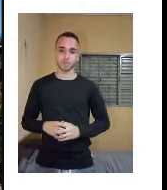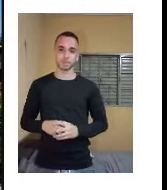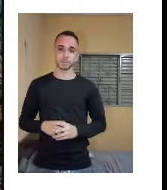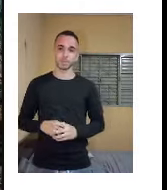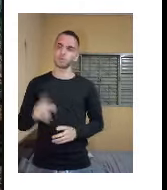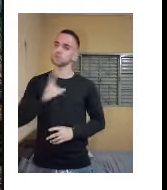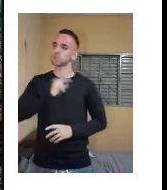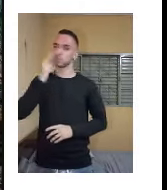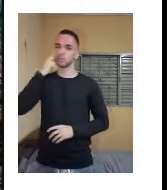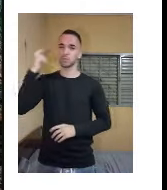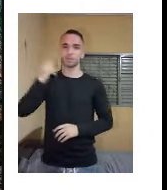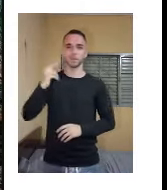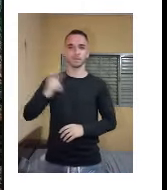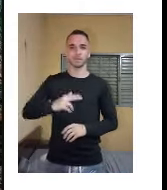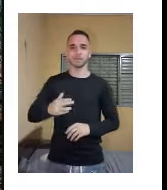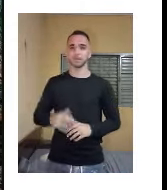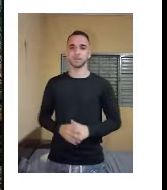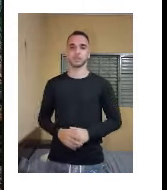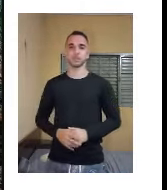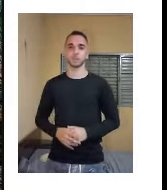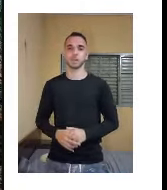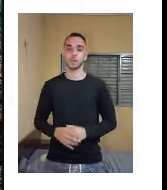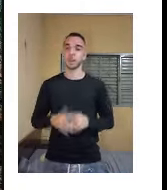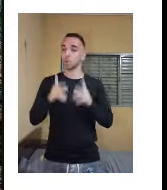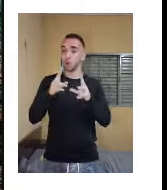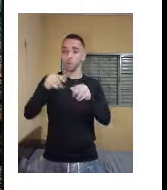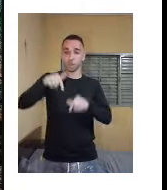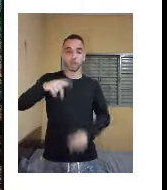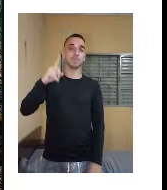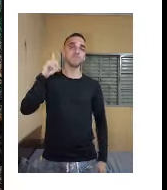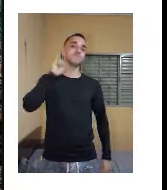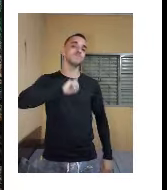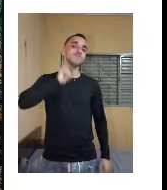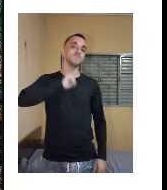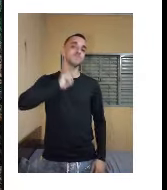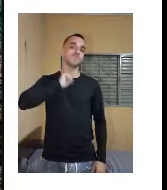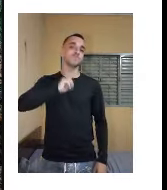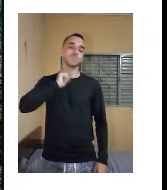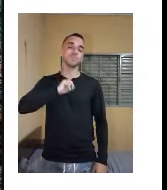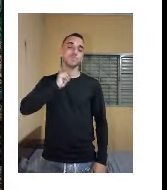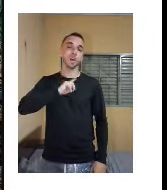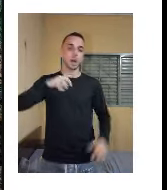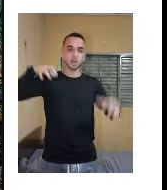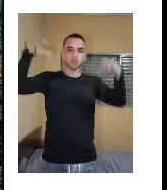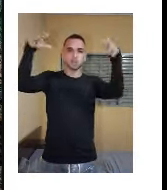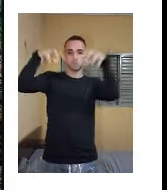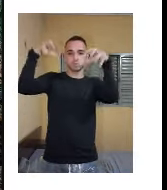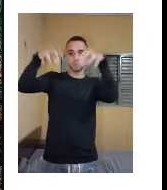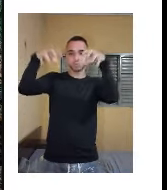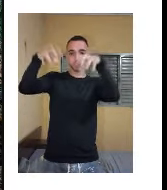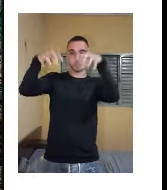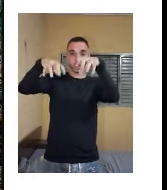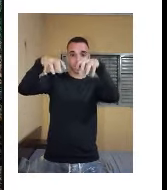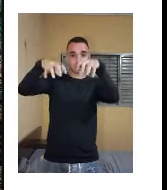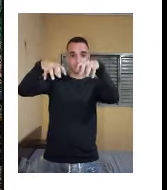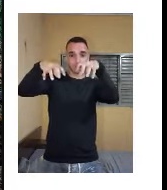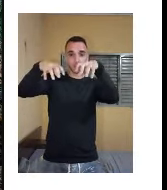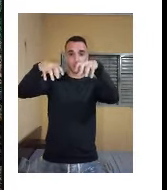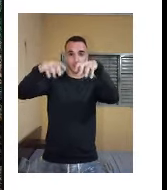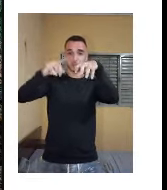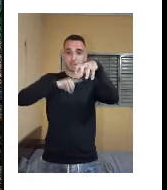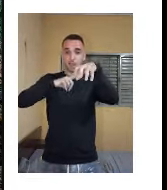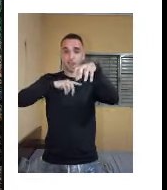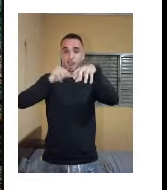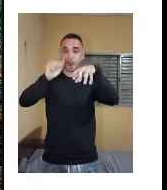Minas Gerais, em janeiro de 2020, as chuvas torrenciais resultaram em perdas estimadas em mais de 1 bilhão e deixaram mais